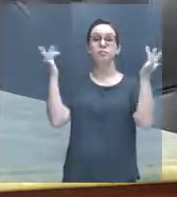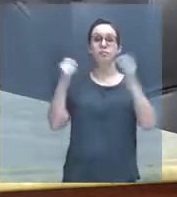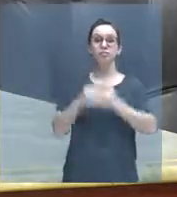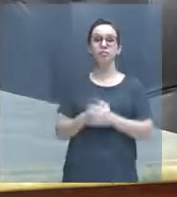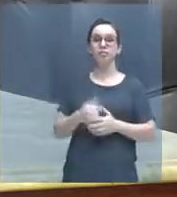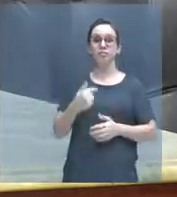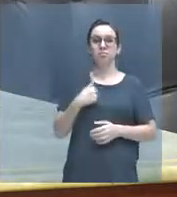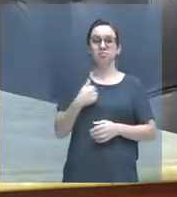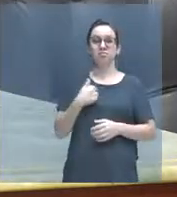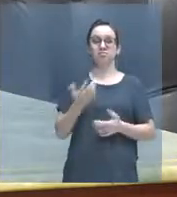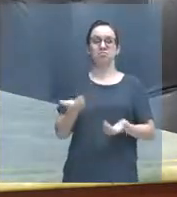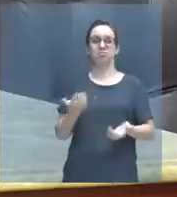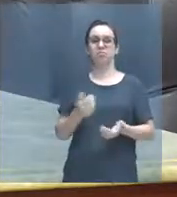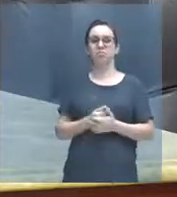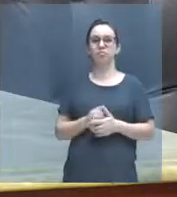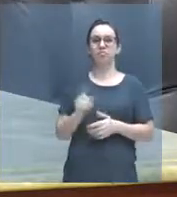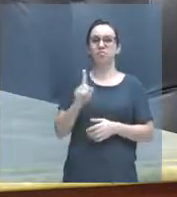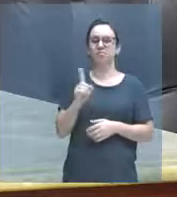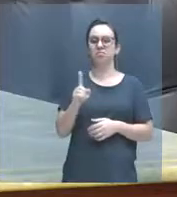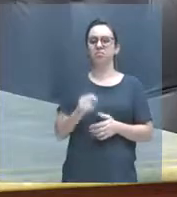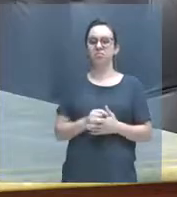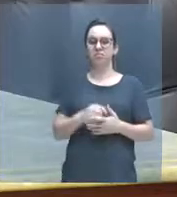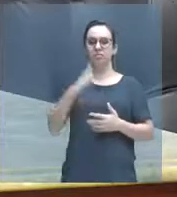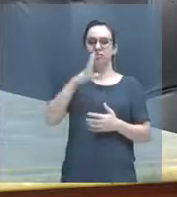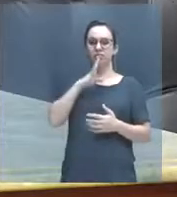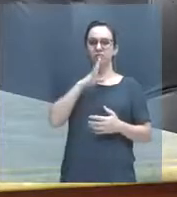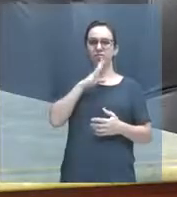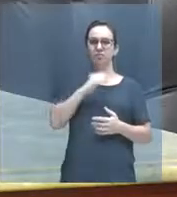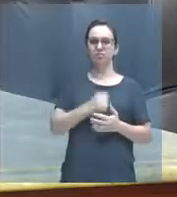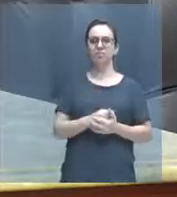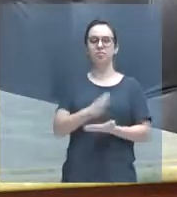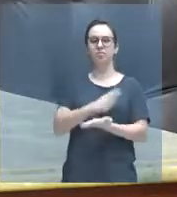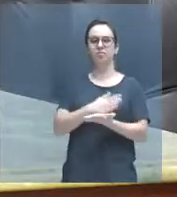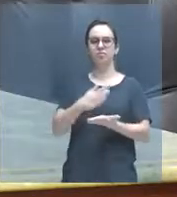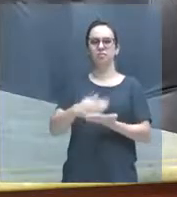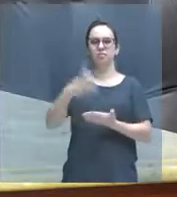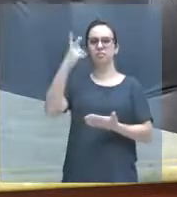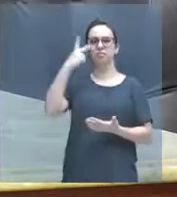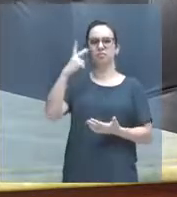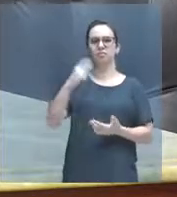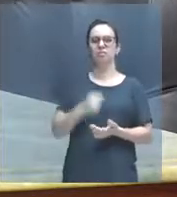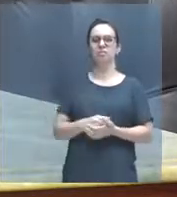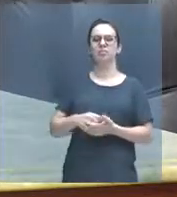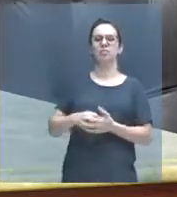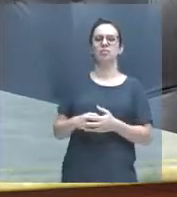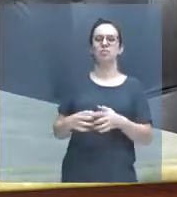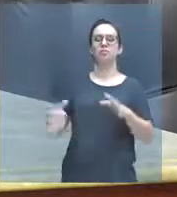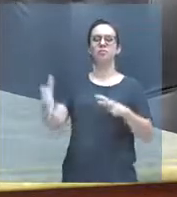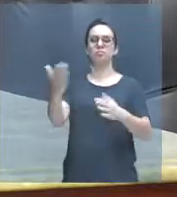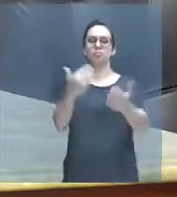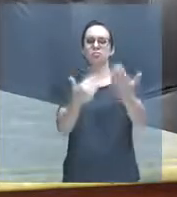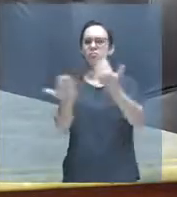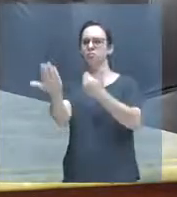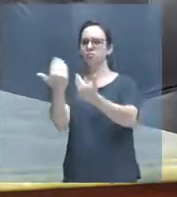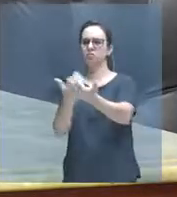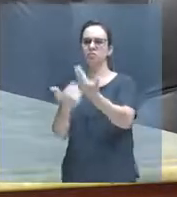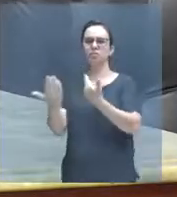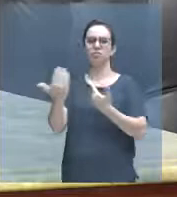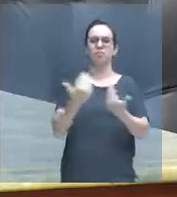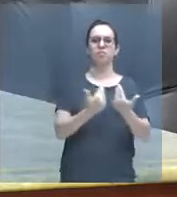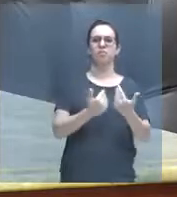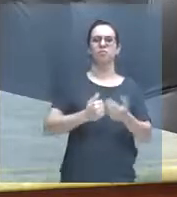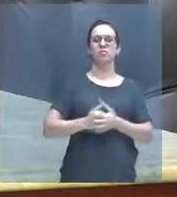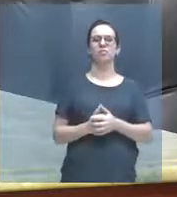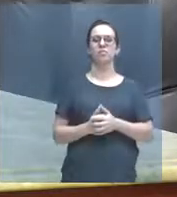mais da... Falei, vamos movimentar, nós começamos, então, a mexer com todo mundo, e aí o Rui abraçou, a Dedé teve a ideia,